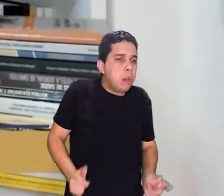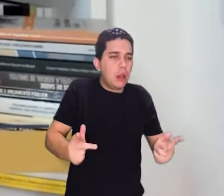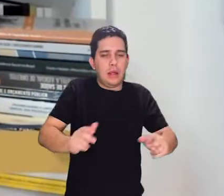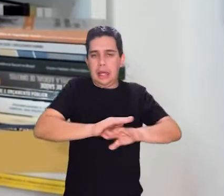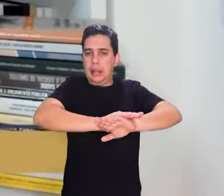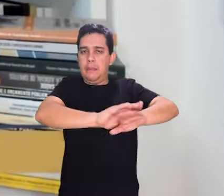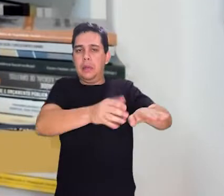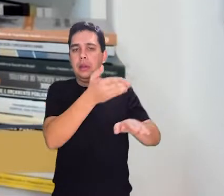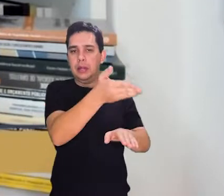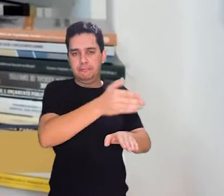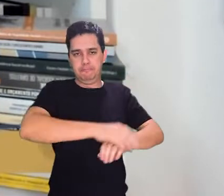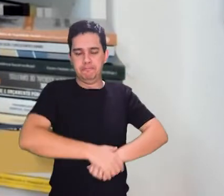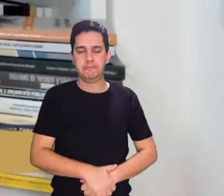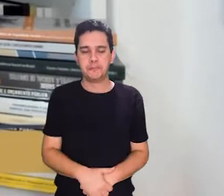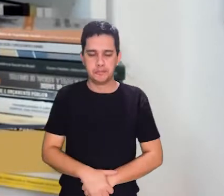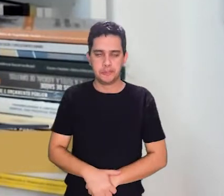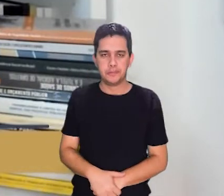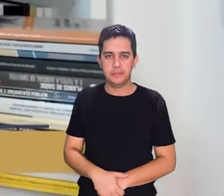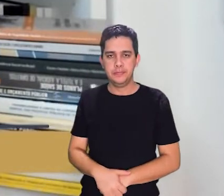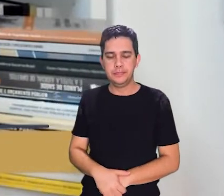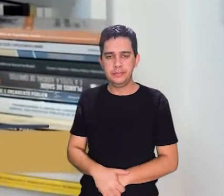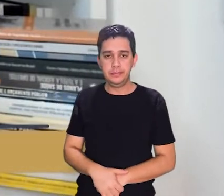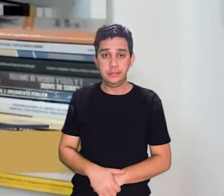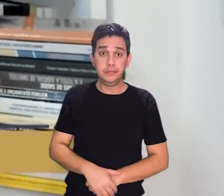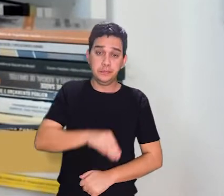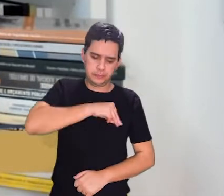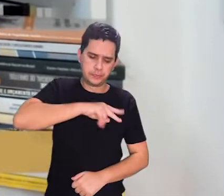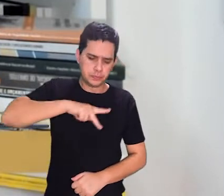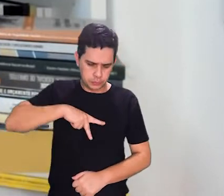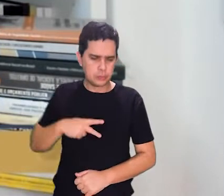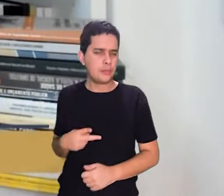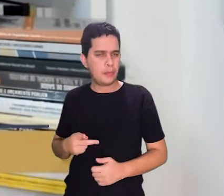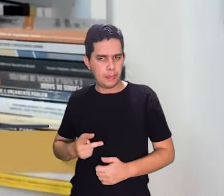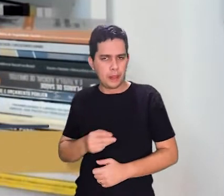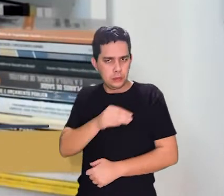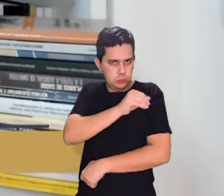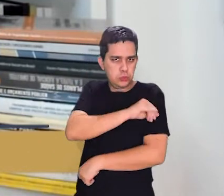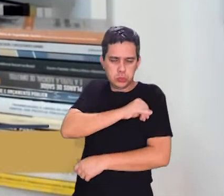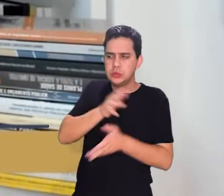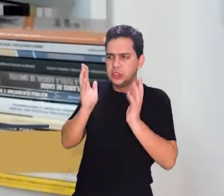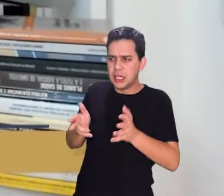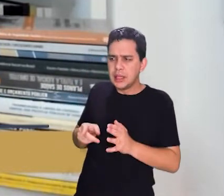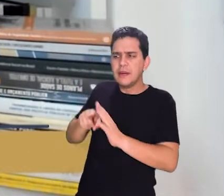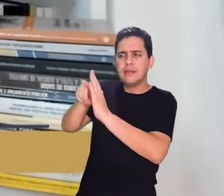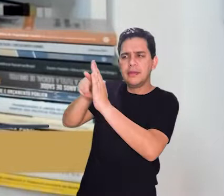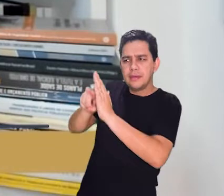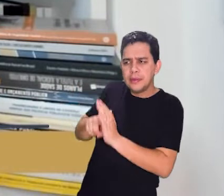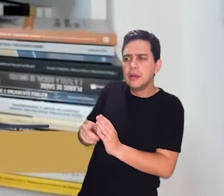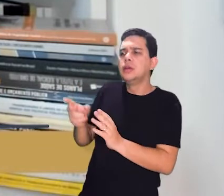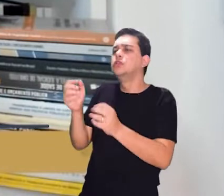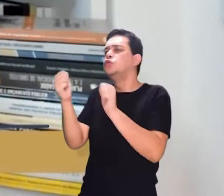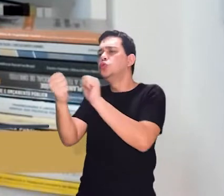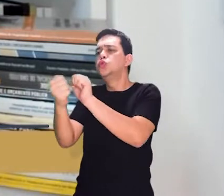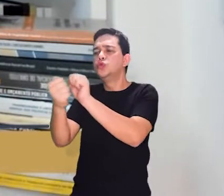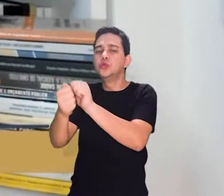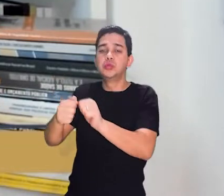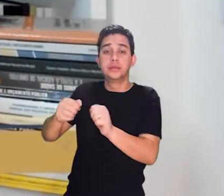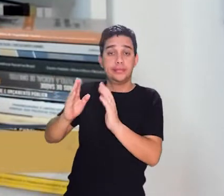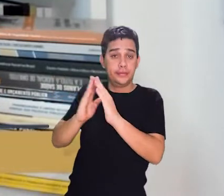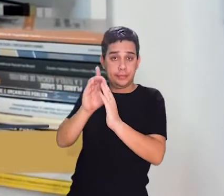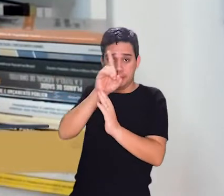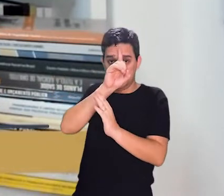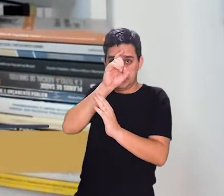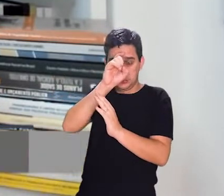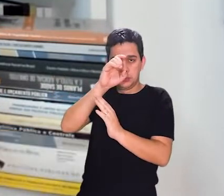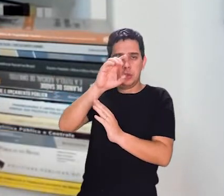de longa data a oferta de ações e serviços em saúde pelo Hospital Regional Darcy Vargas, no âmbito da rede complementar do SUS do